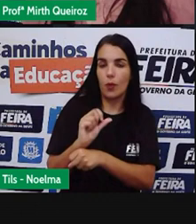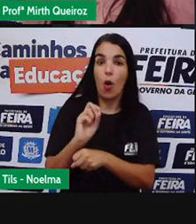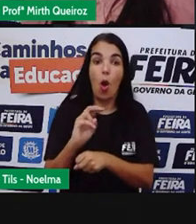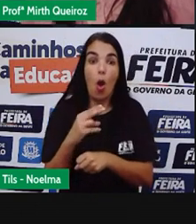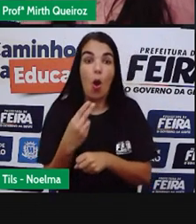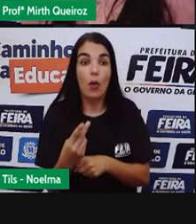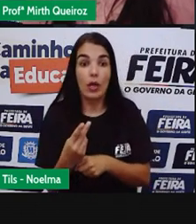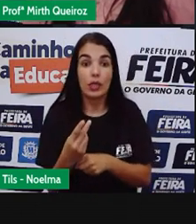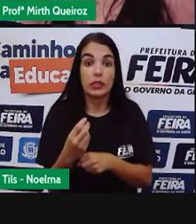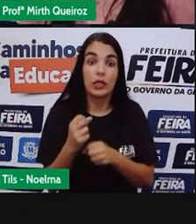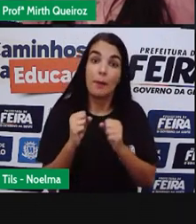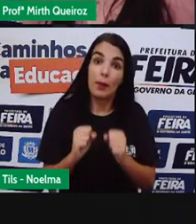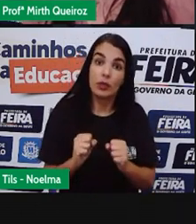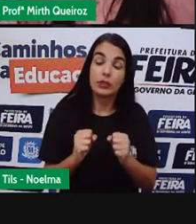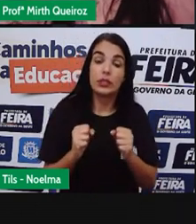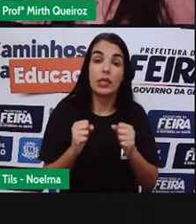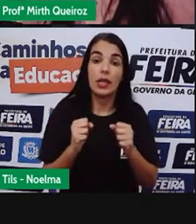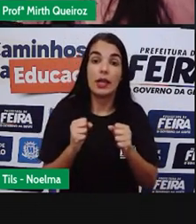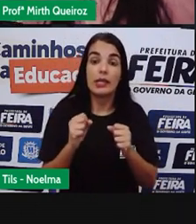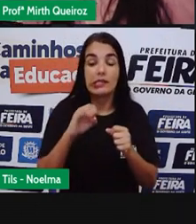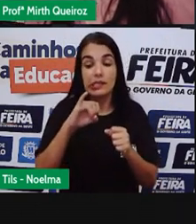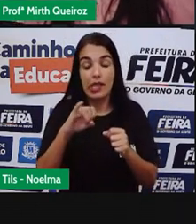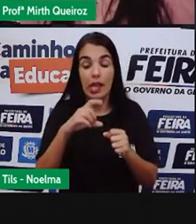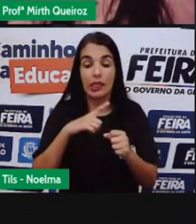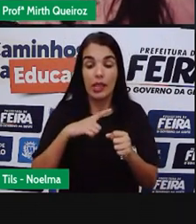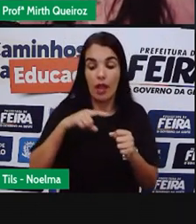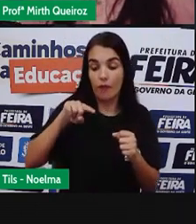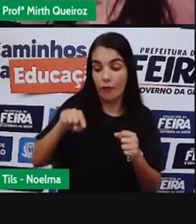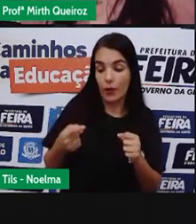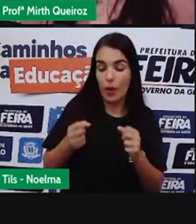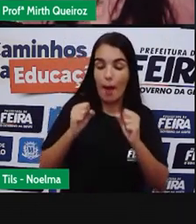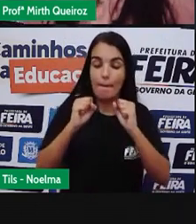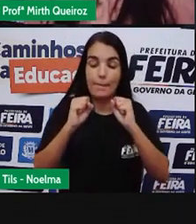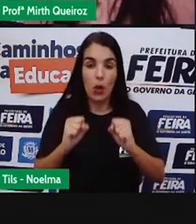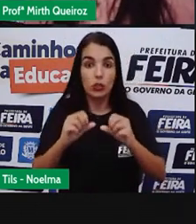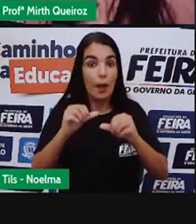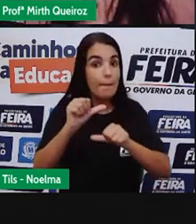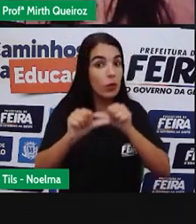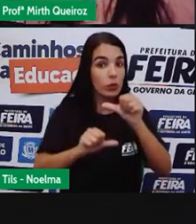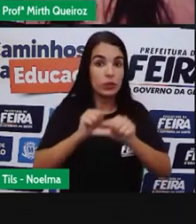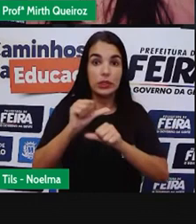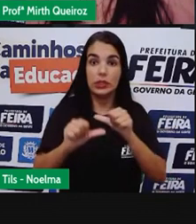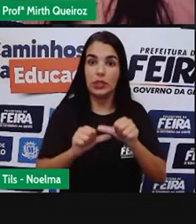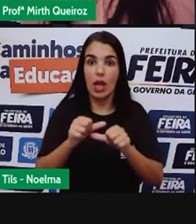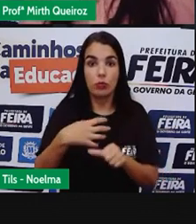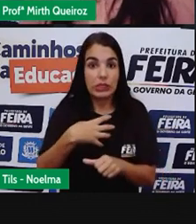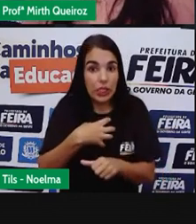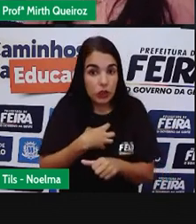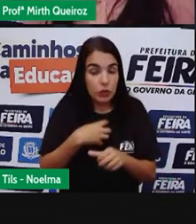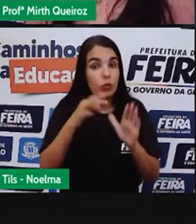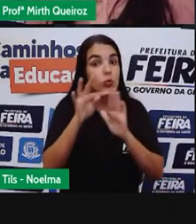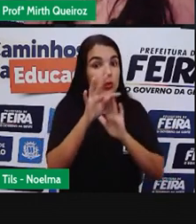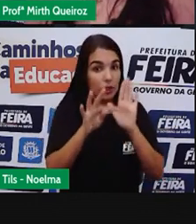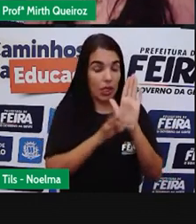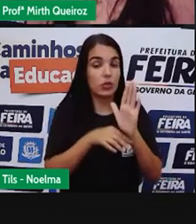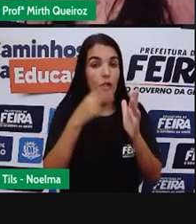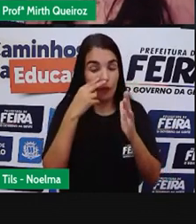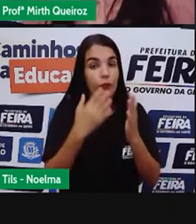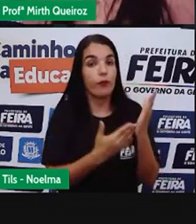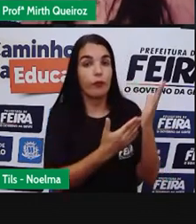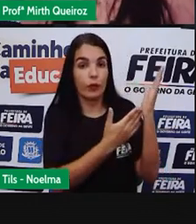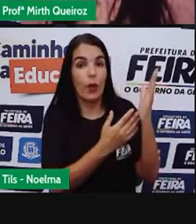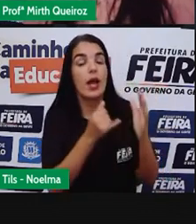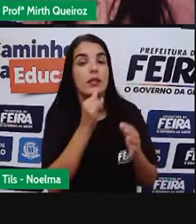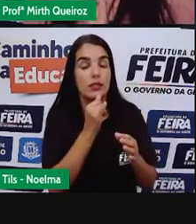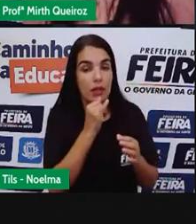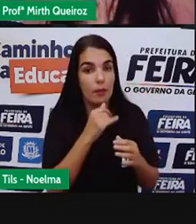além disso, a depender do local onde você coloca a vírgula, ela pode mudar totalmente o sentido do texto, né, como a gente viu alguns